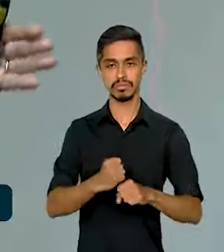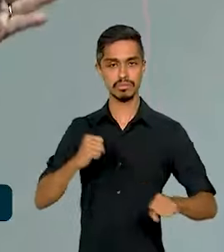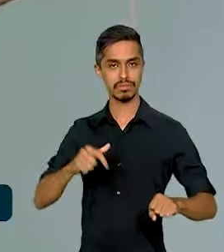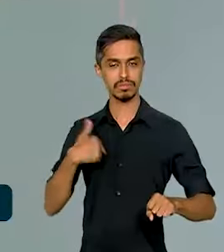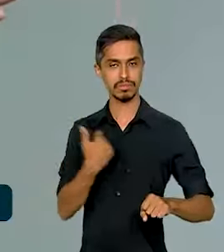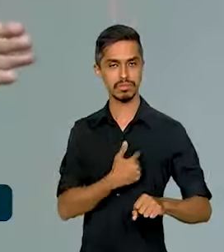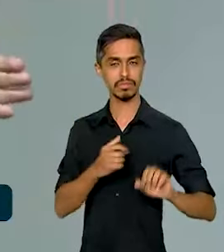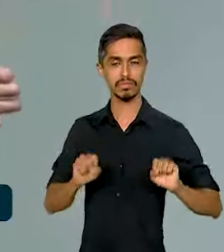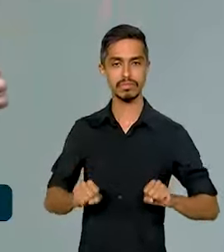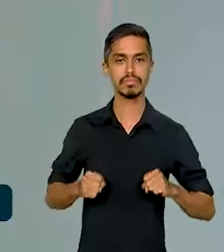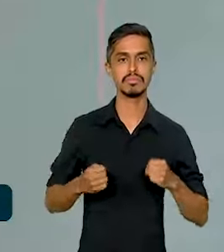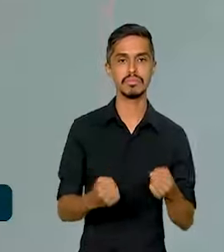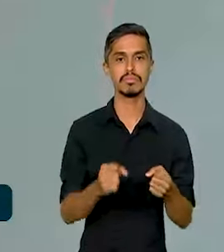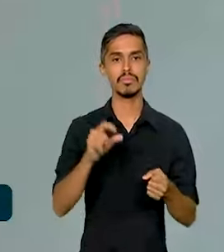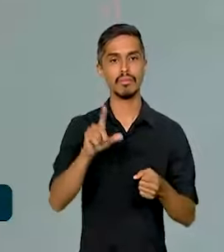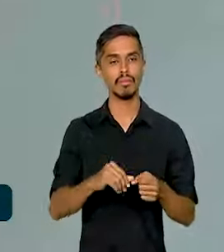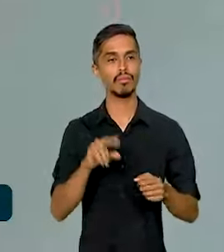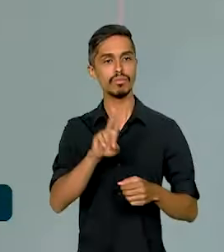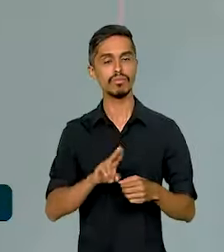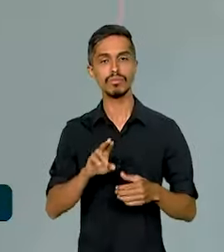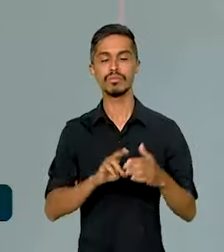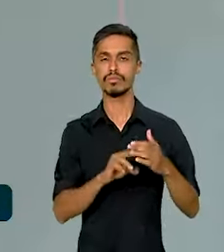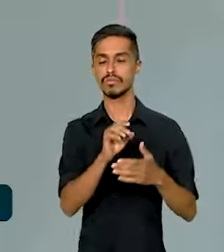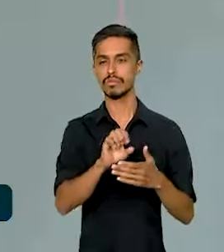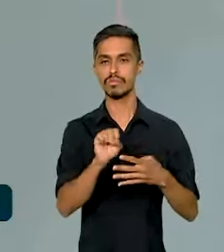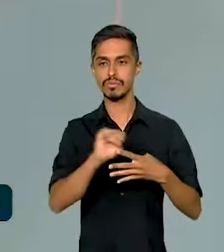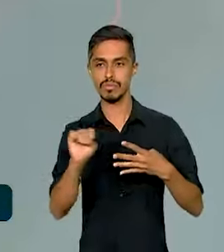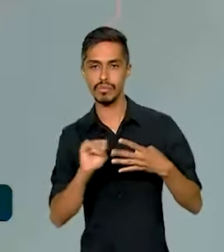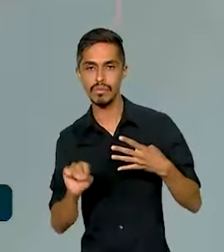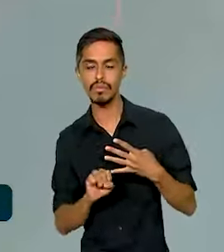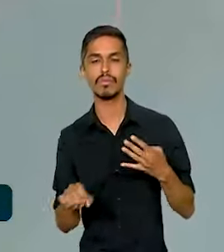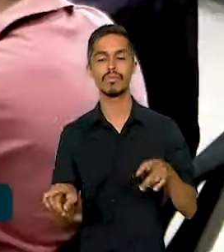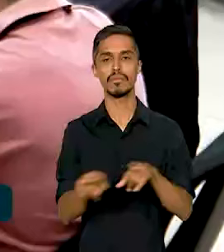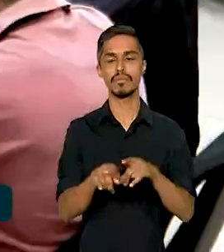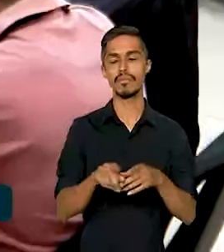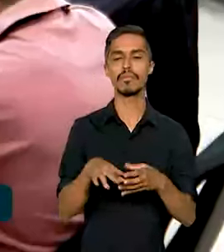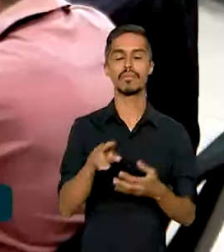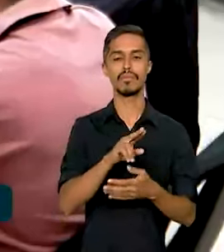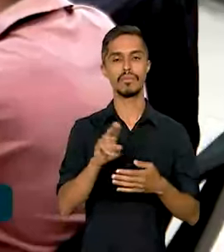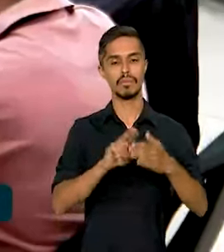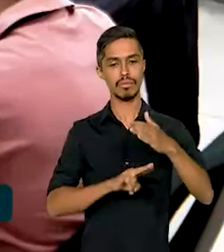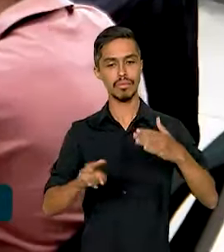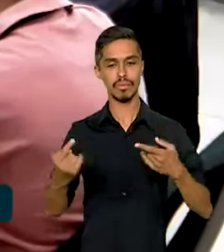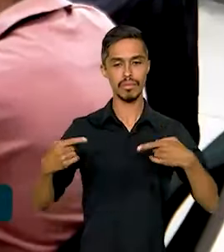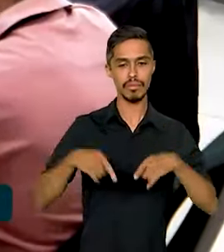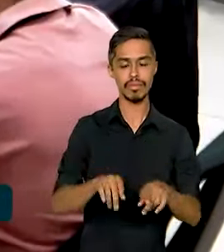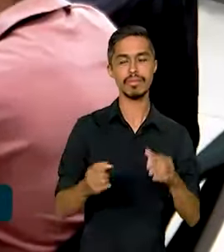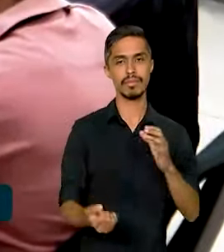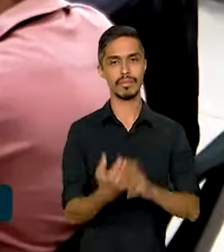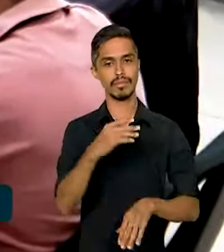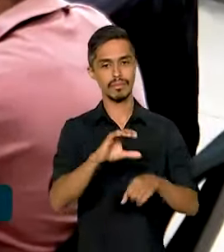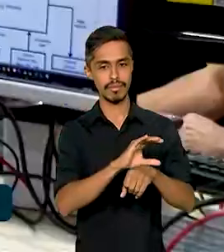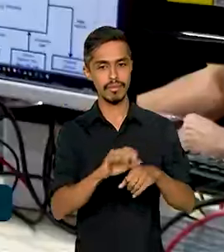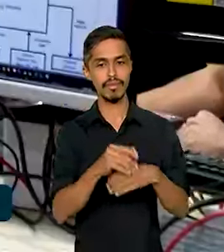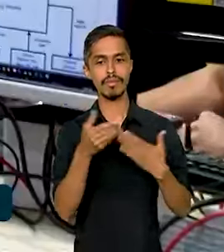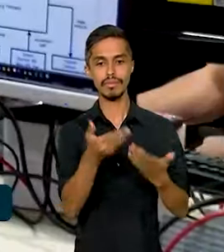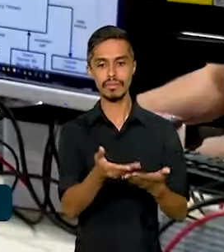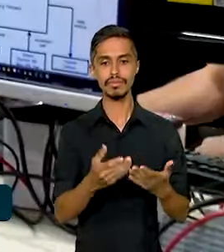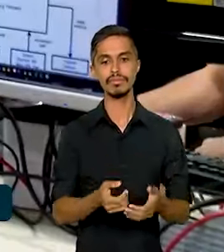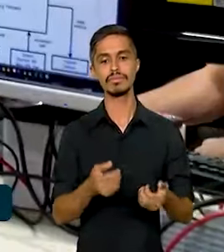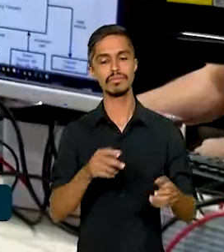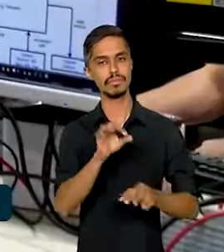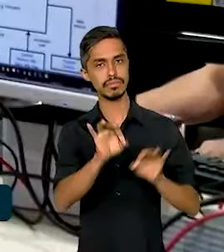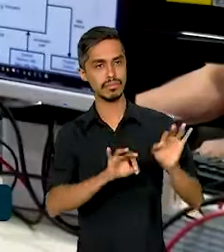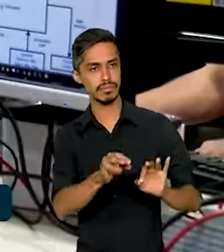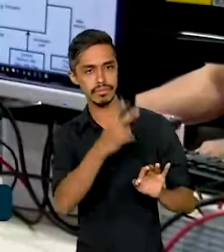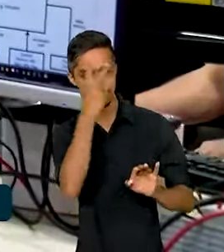nossas é, através, seja do Senai Cimatec e universidades parceiras, desenvolver cursos para preparar essas pessoas para essas demandas